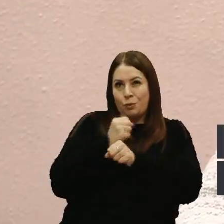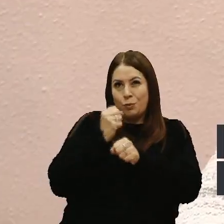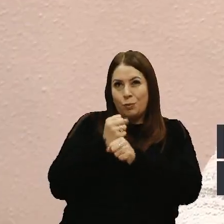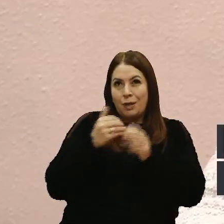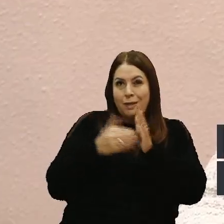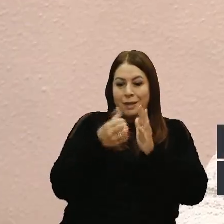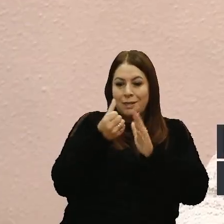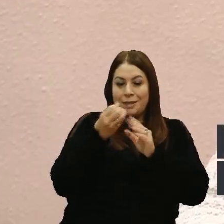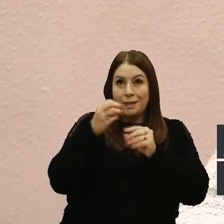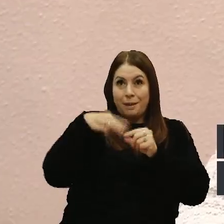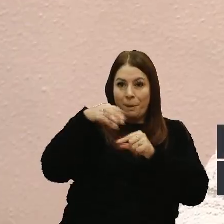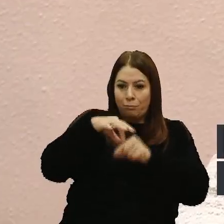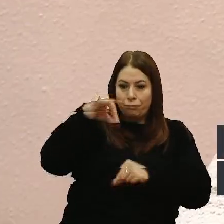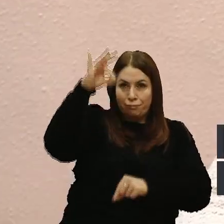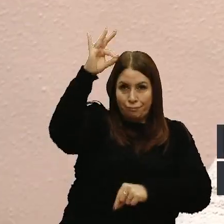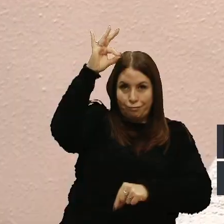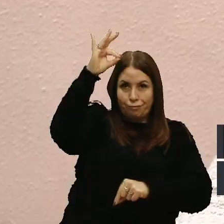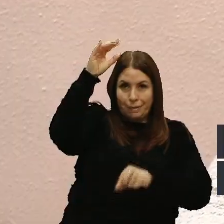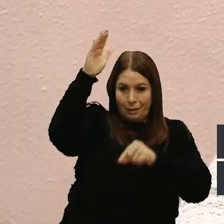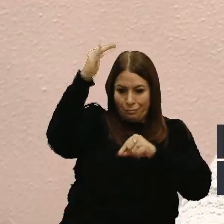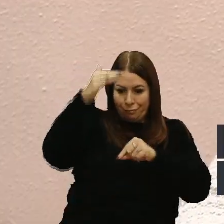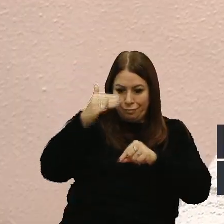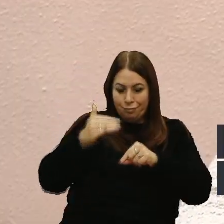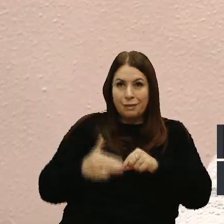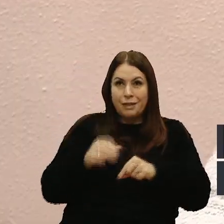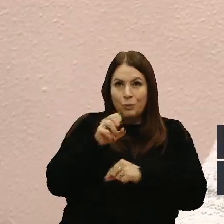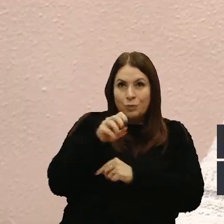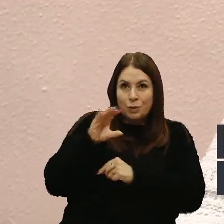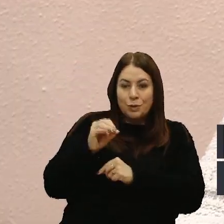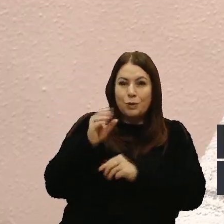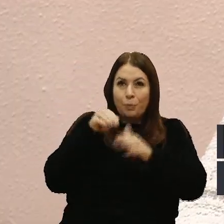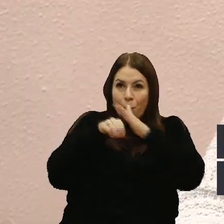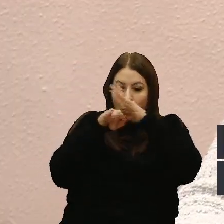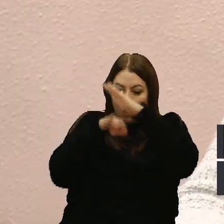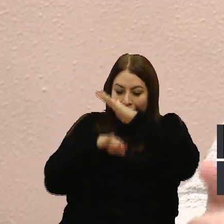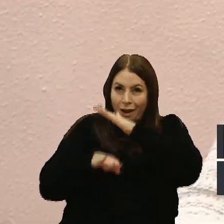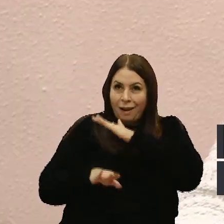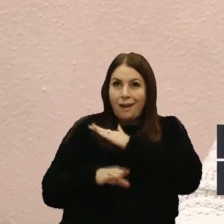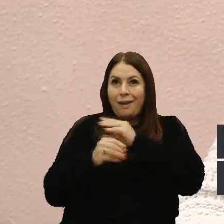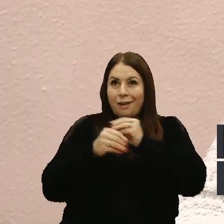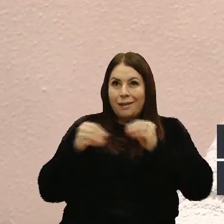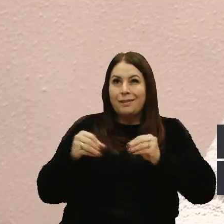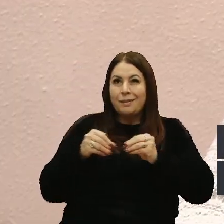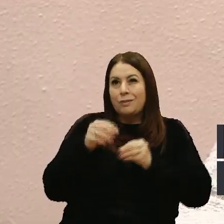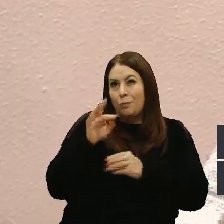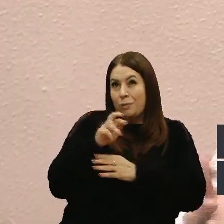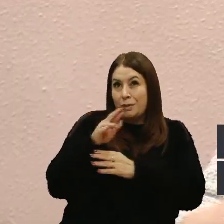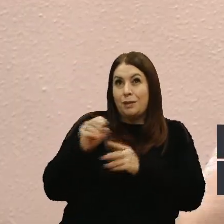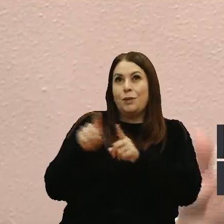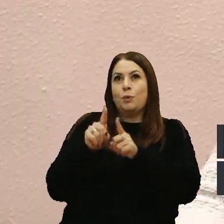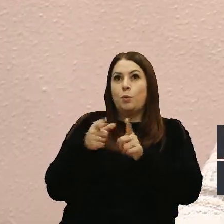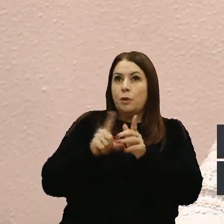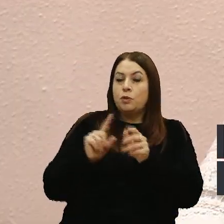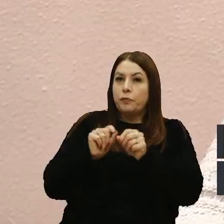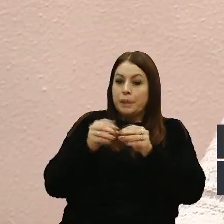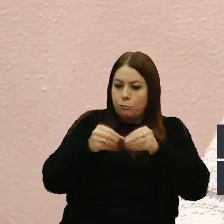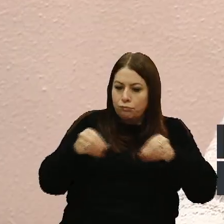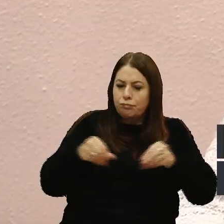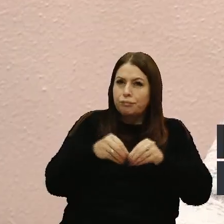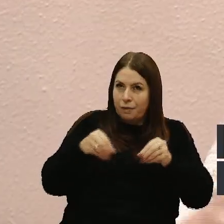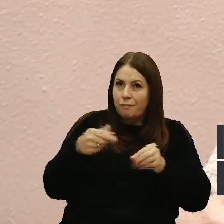60 metros de altura, que vai possibilitar que eles armazenem o trigo, né, antes de fazer